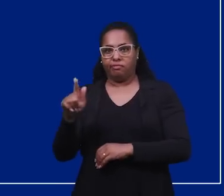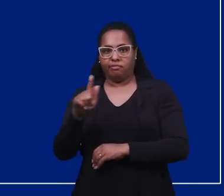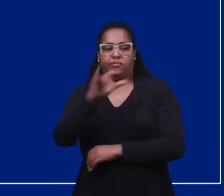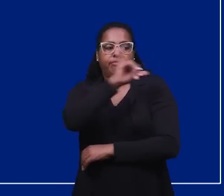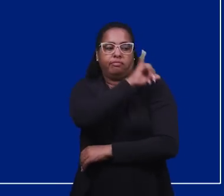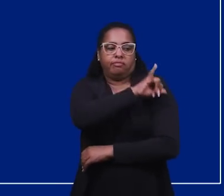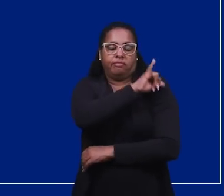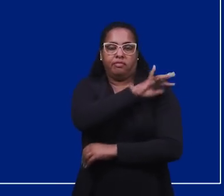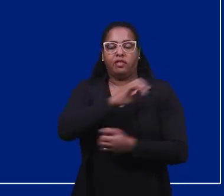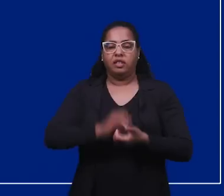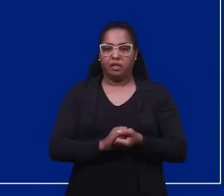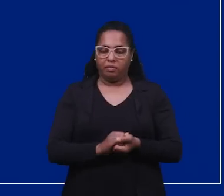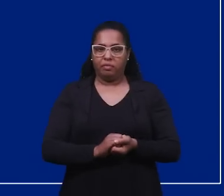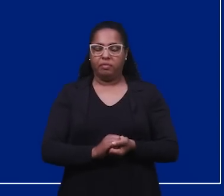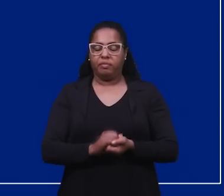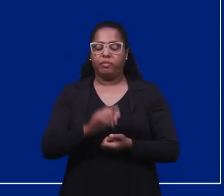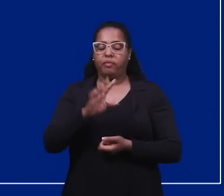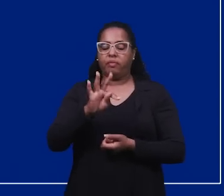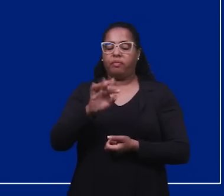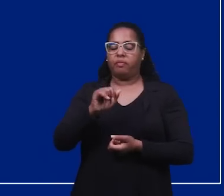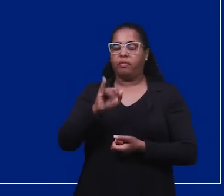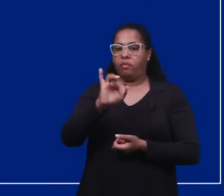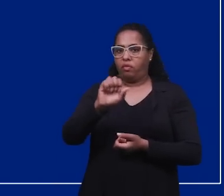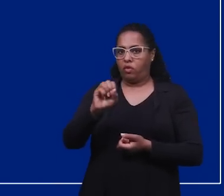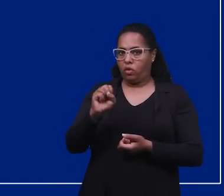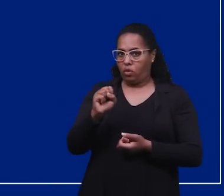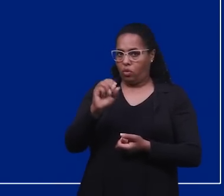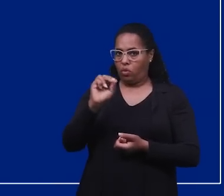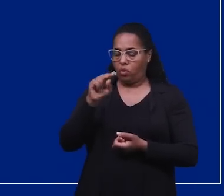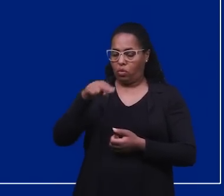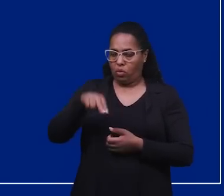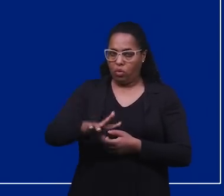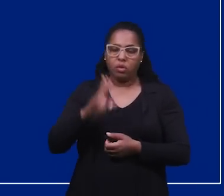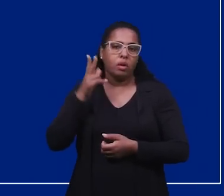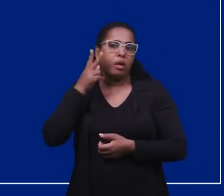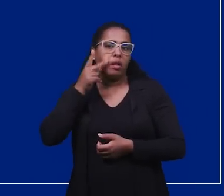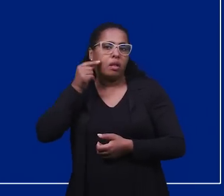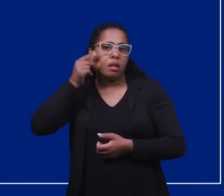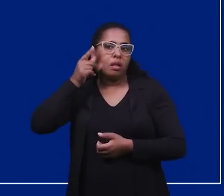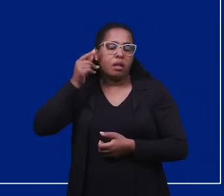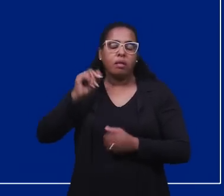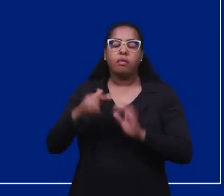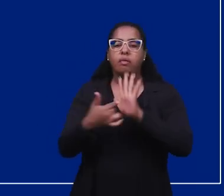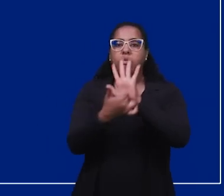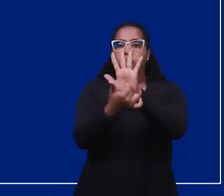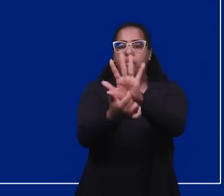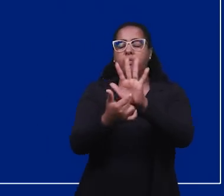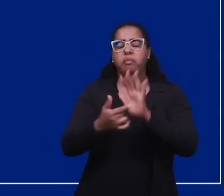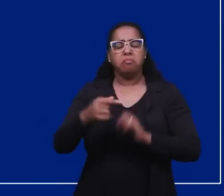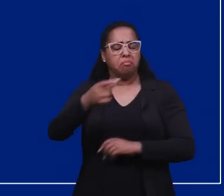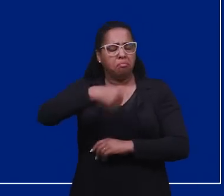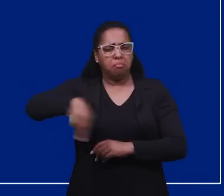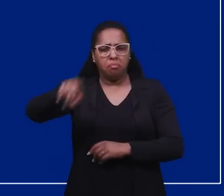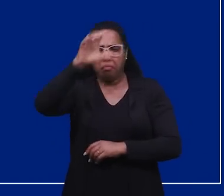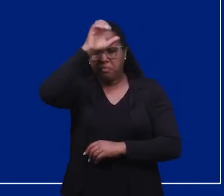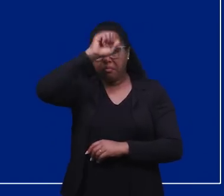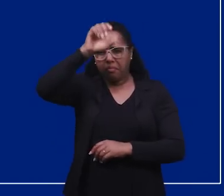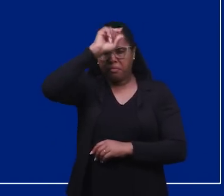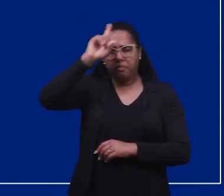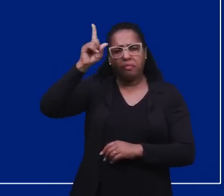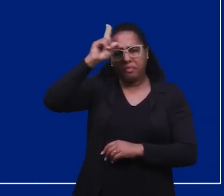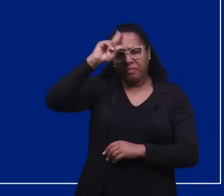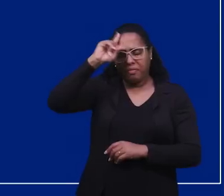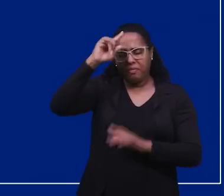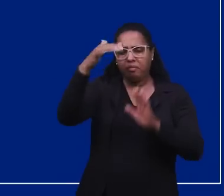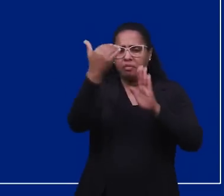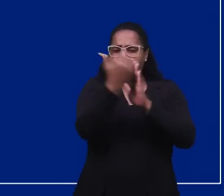Rio de Janeiro. Taílson Freitas, que é de Maceió, lá no Nordeste, Maceió, estado do Alagoas, diz o seguinte: temos aprendido a cada dia